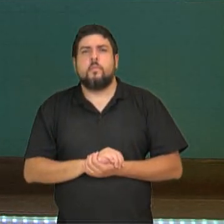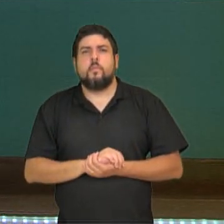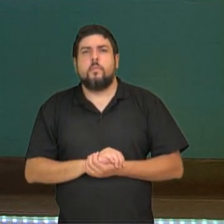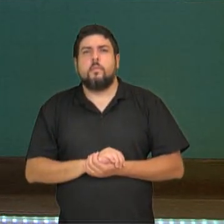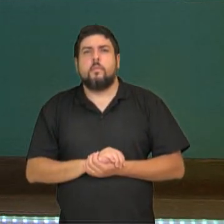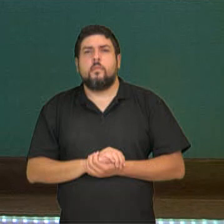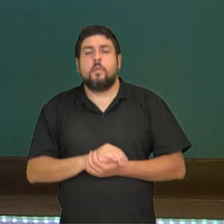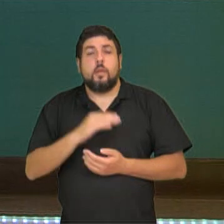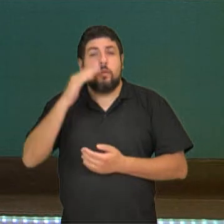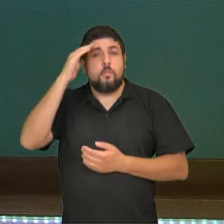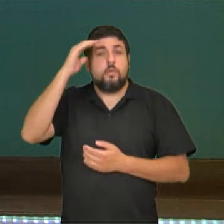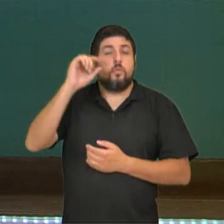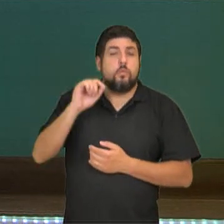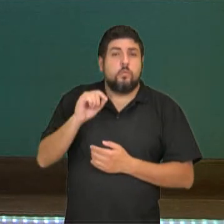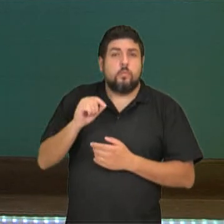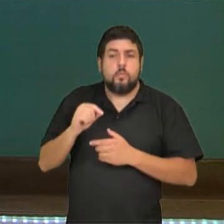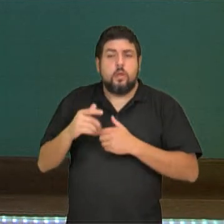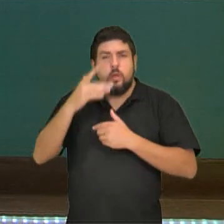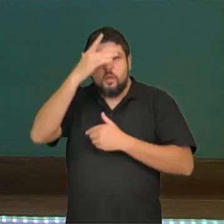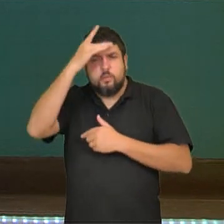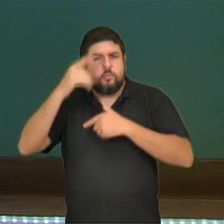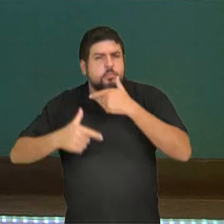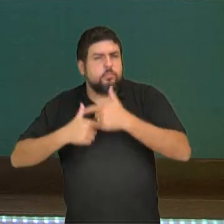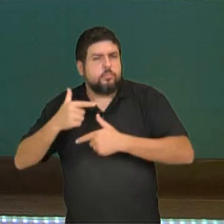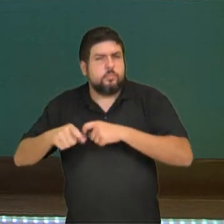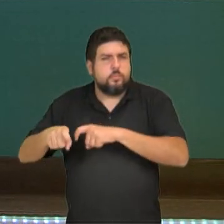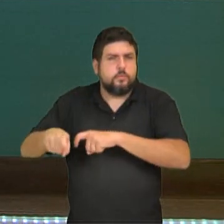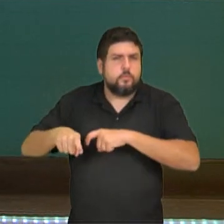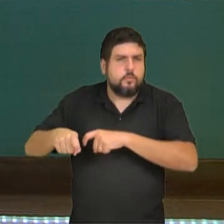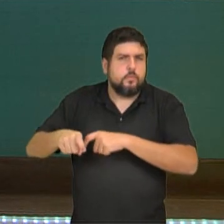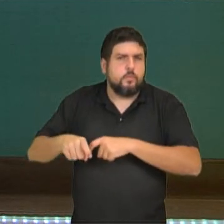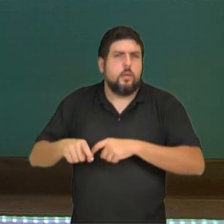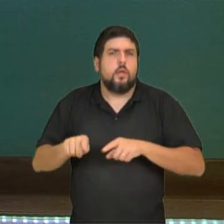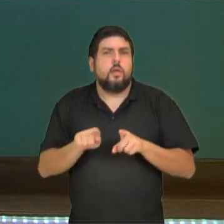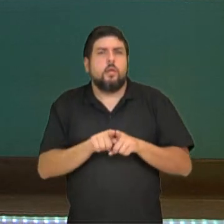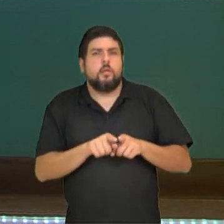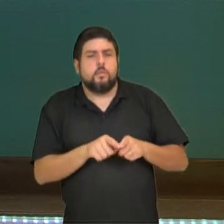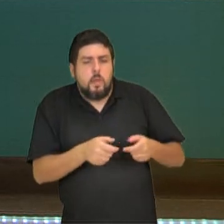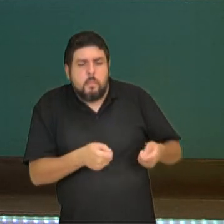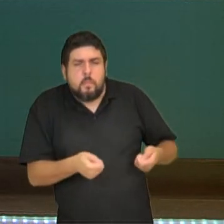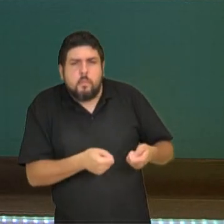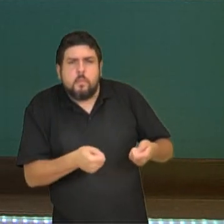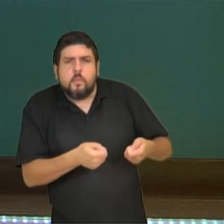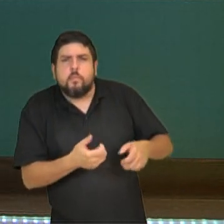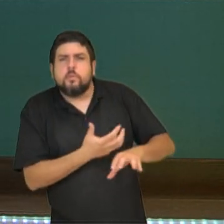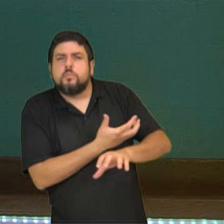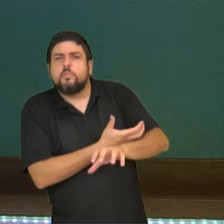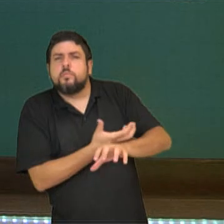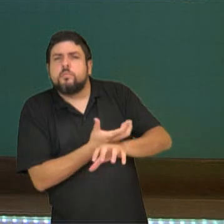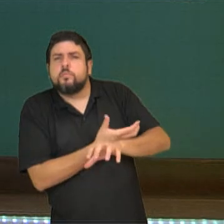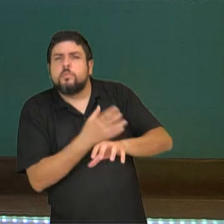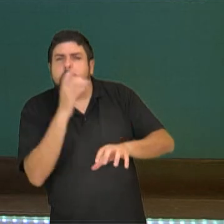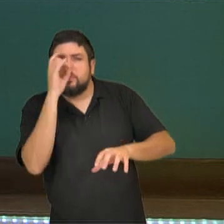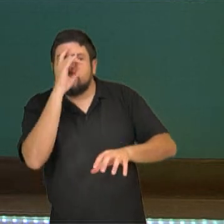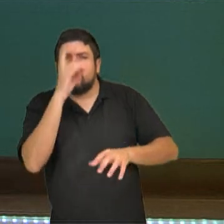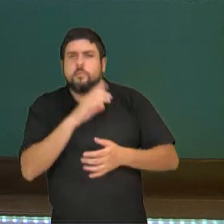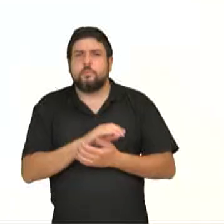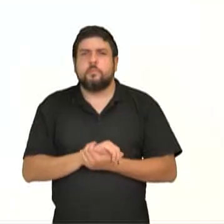então, fazendeiros, jardineiros e agricultores que têm contato com o solo onde nós encontramos este